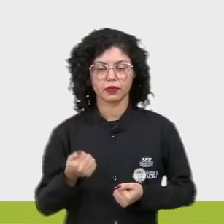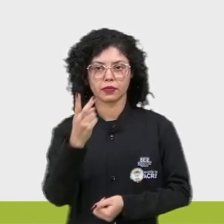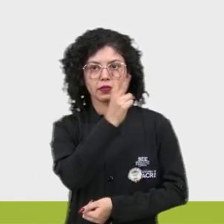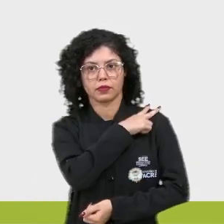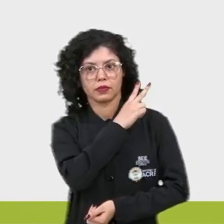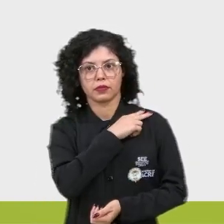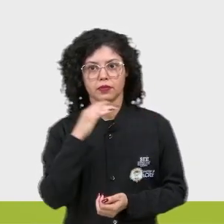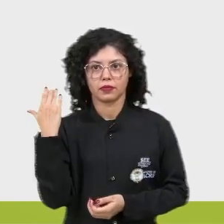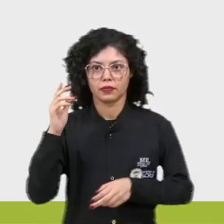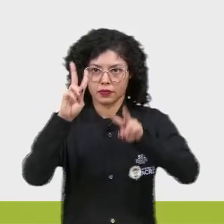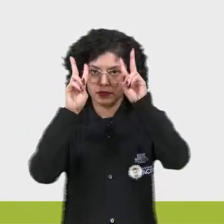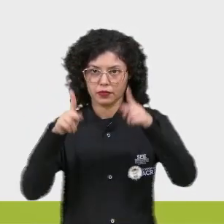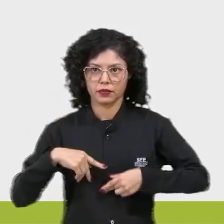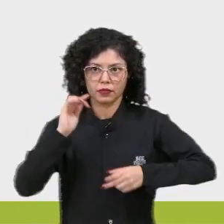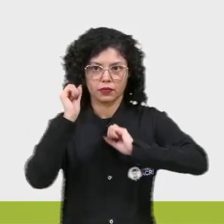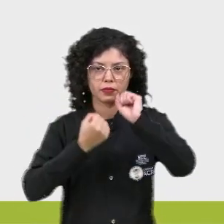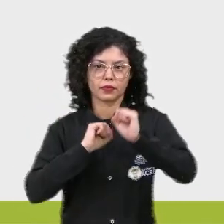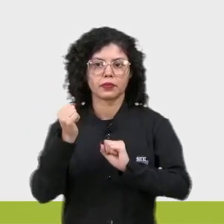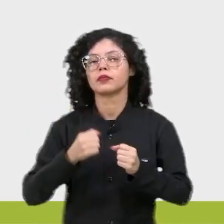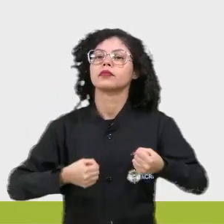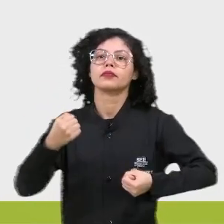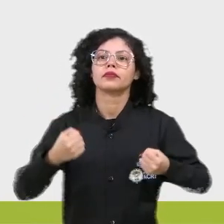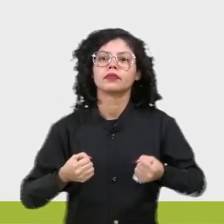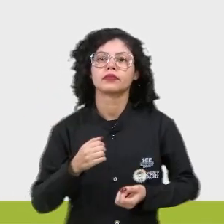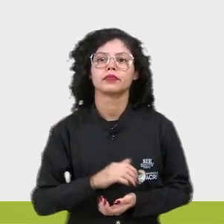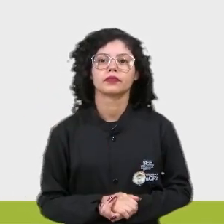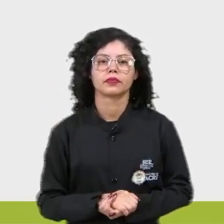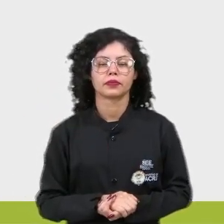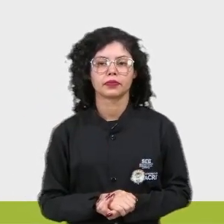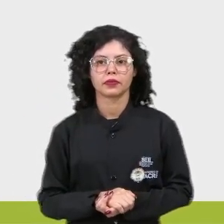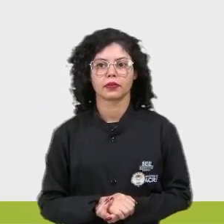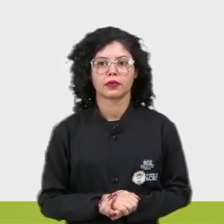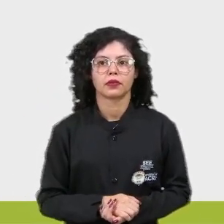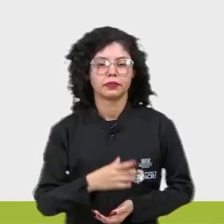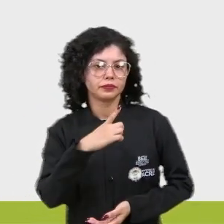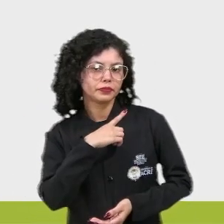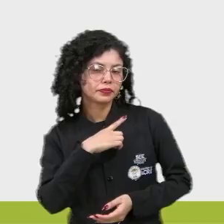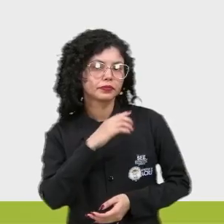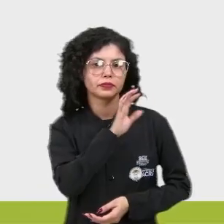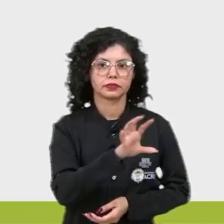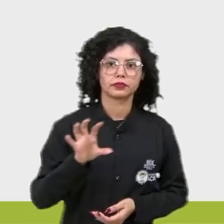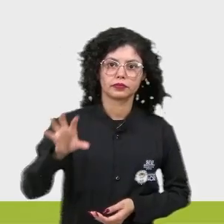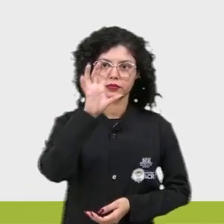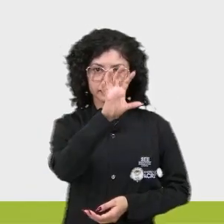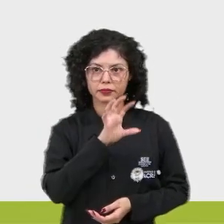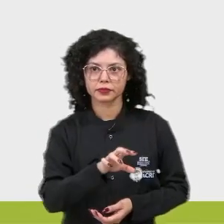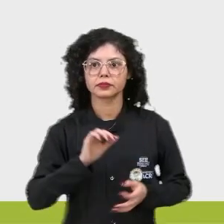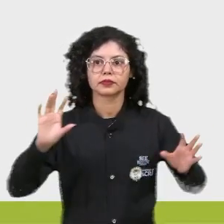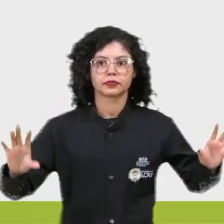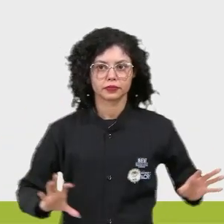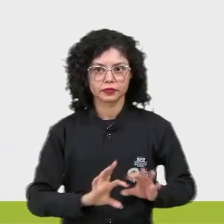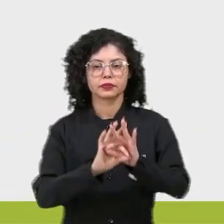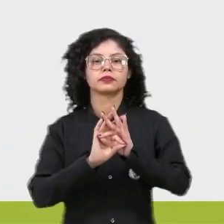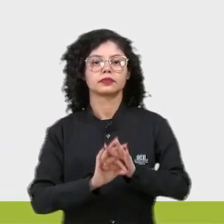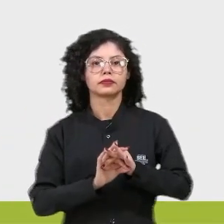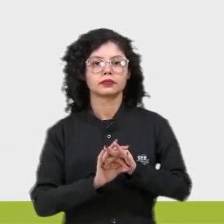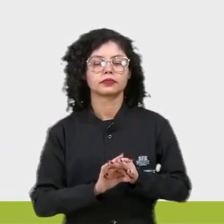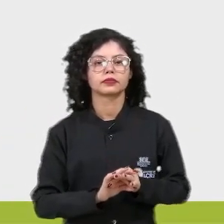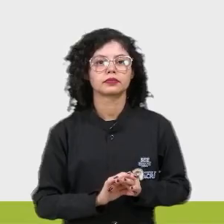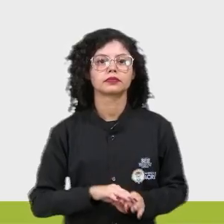questão 1 de Indústria e Transporte. Então, aqui tem um mapa aí relacionado à questão